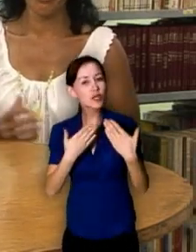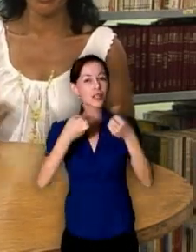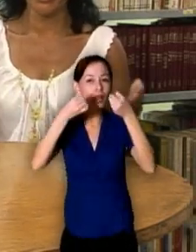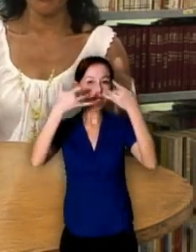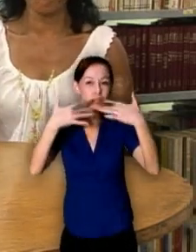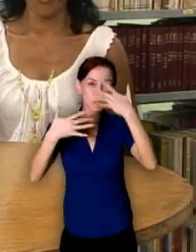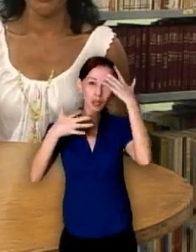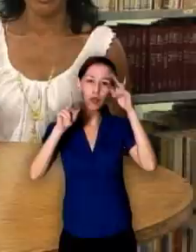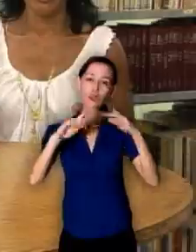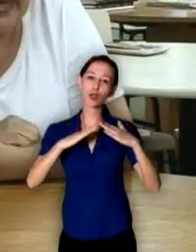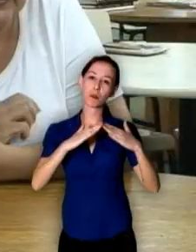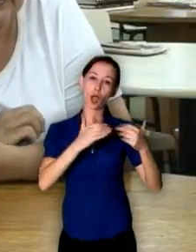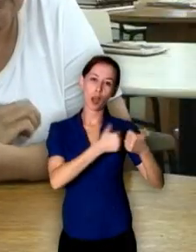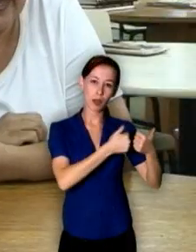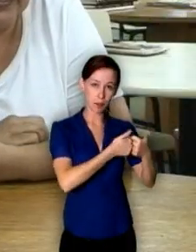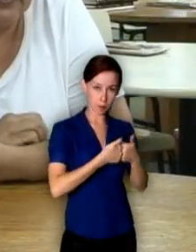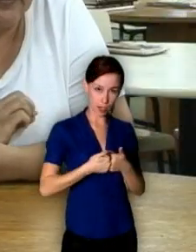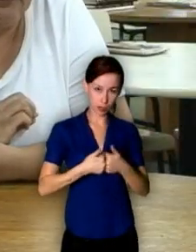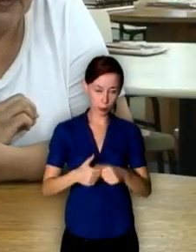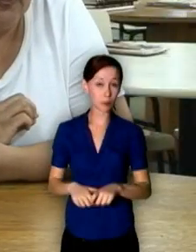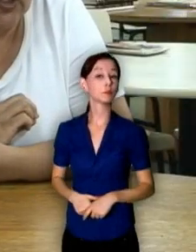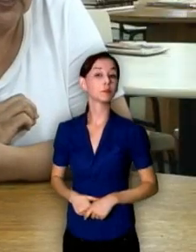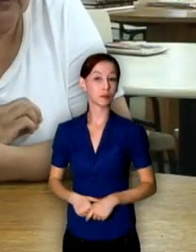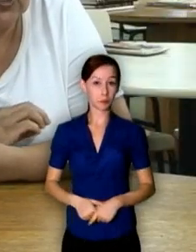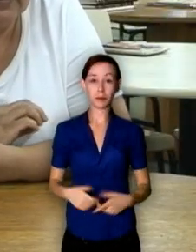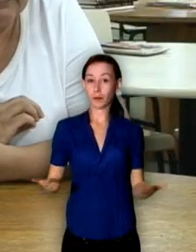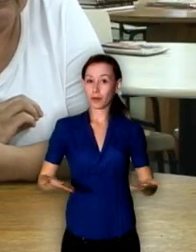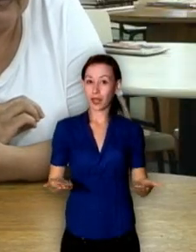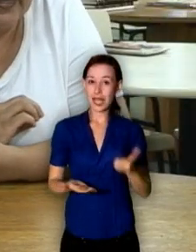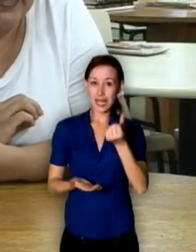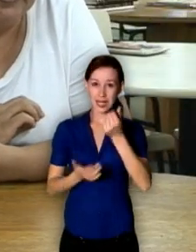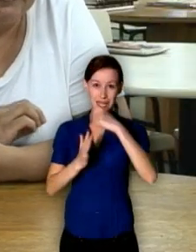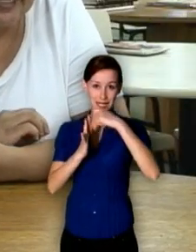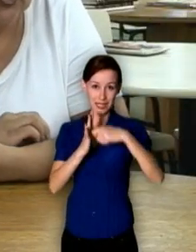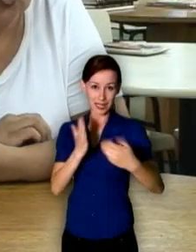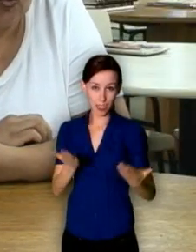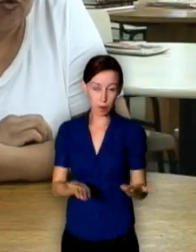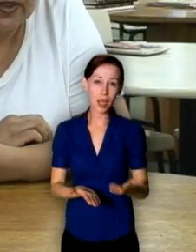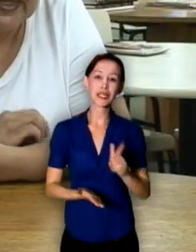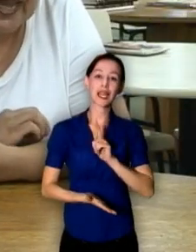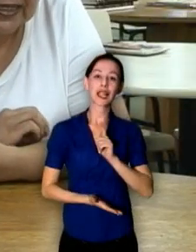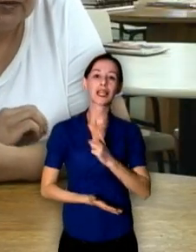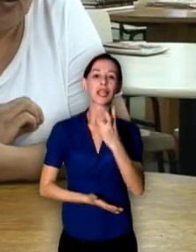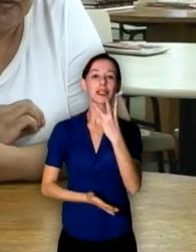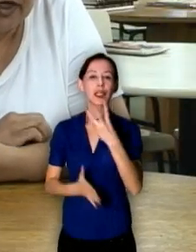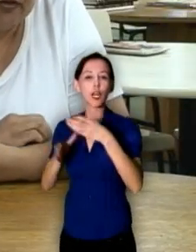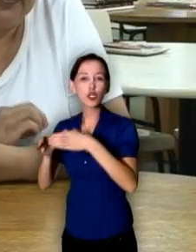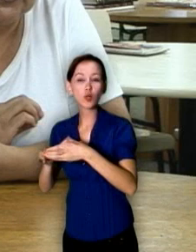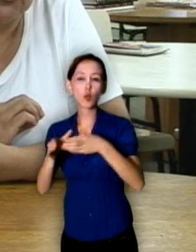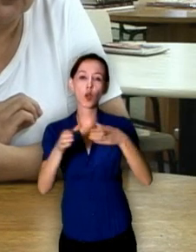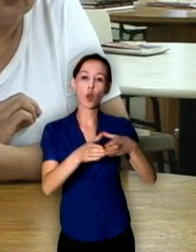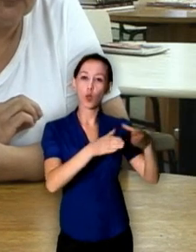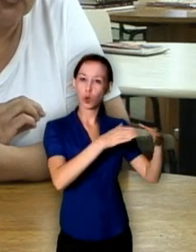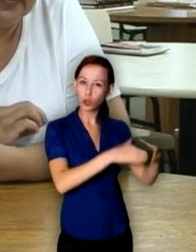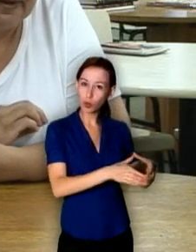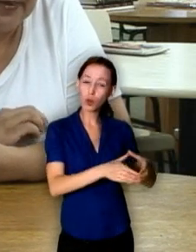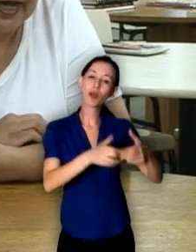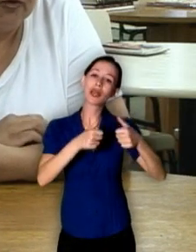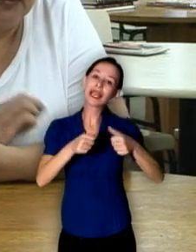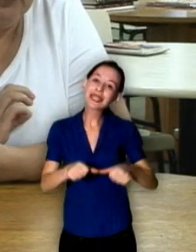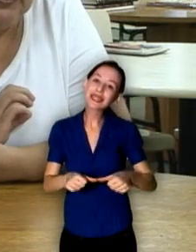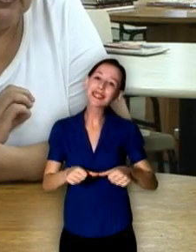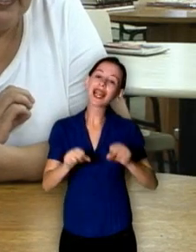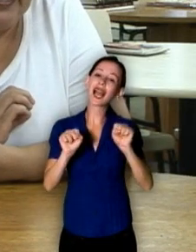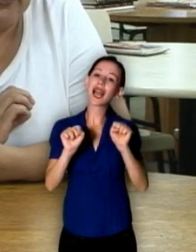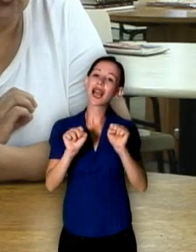pessoas que moram em volta. Esse semestre, nós temos 3 turmas, nesse momento, desenvolvendo um